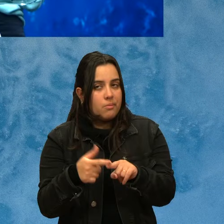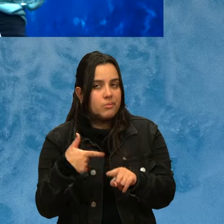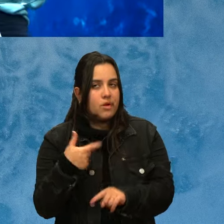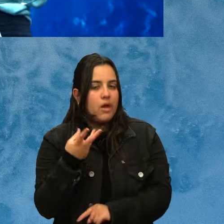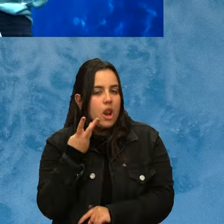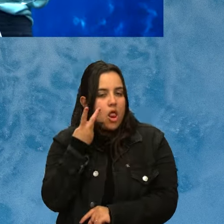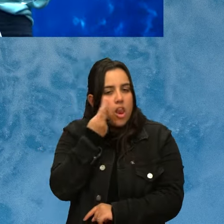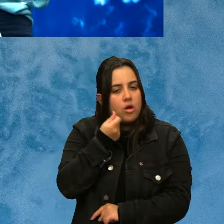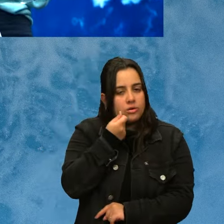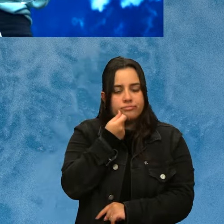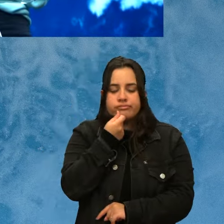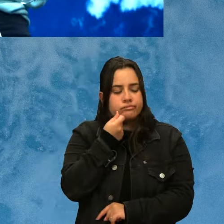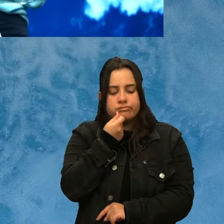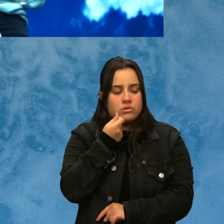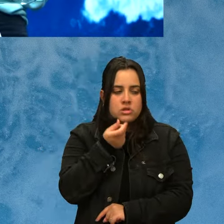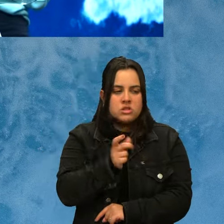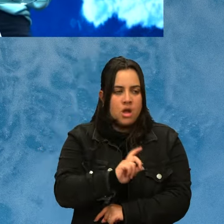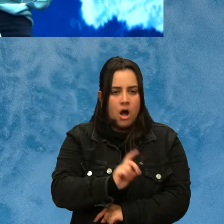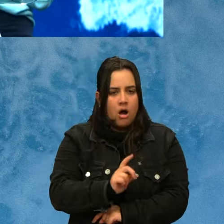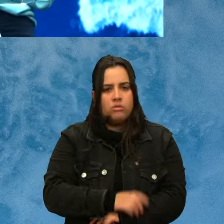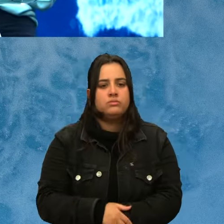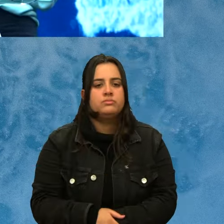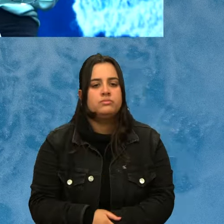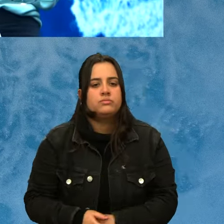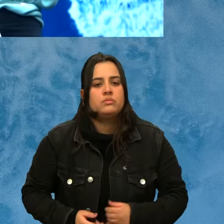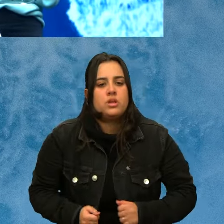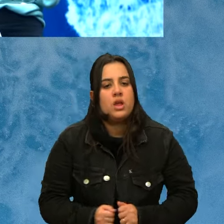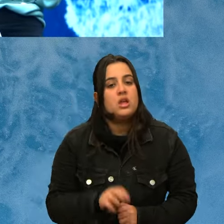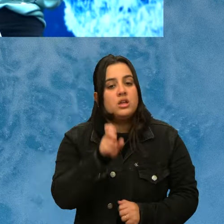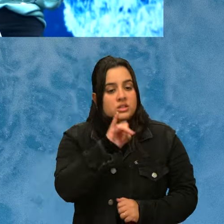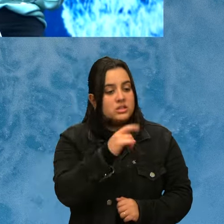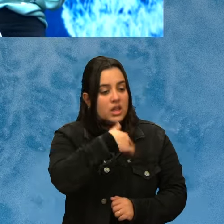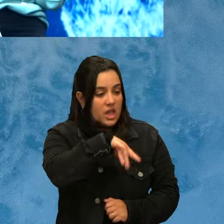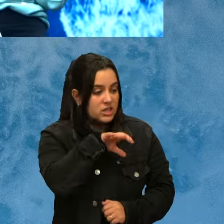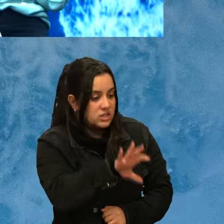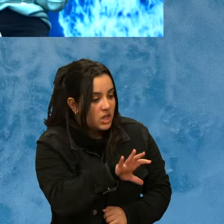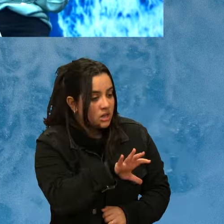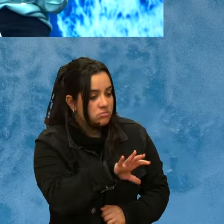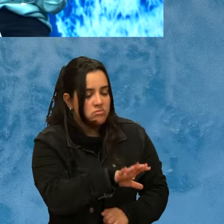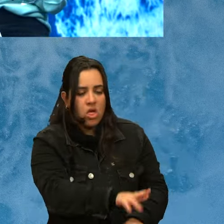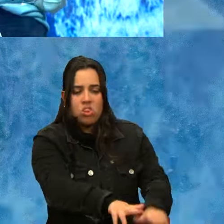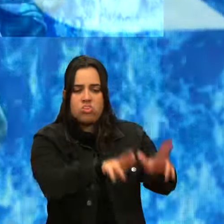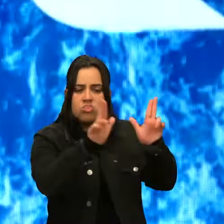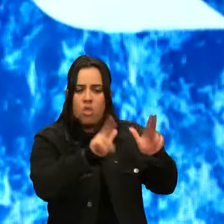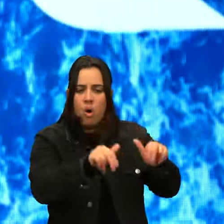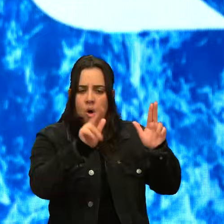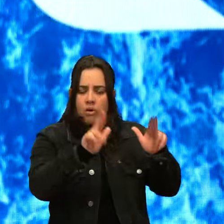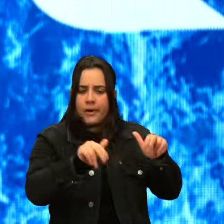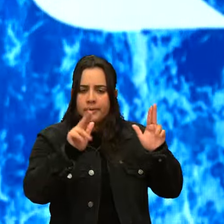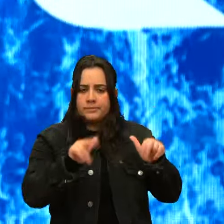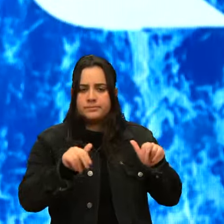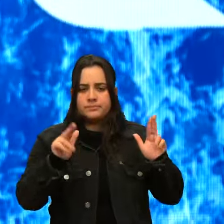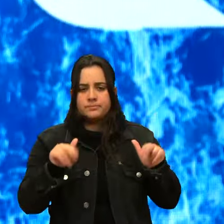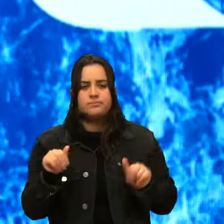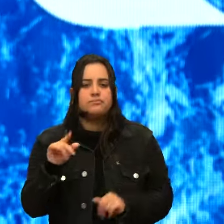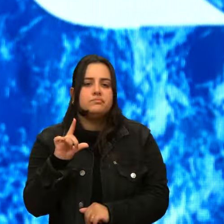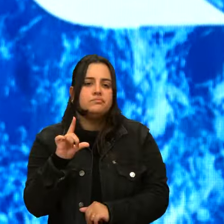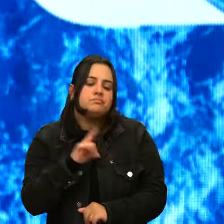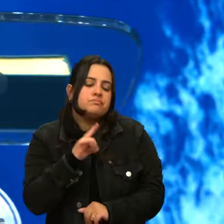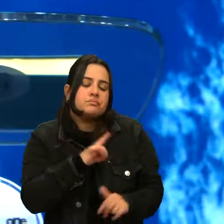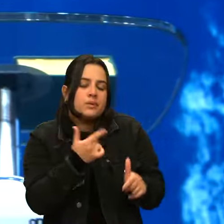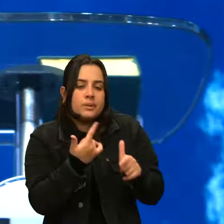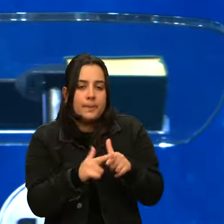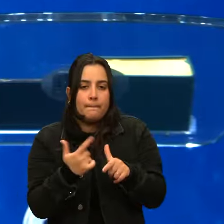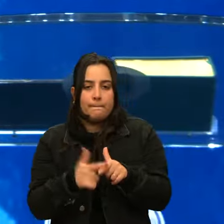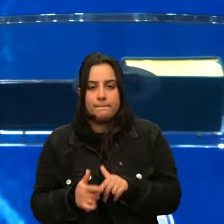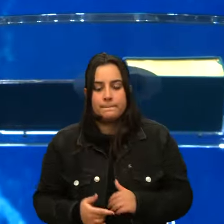aceita suborno contra o inocente. Quem assim procede nunca será abalado. Então, a própria Bíblia